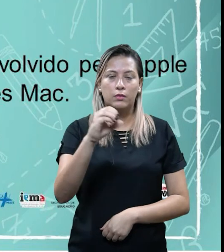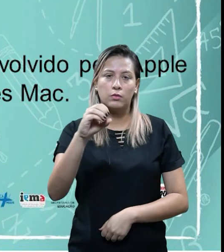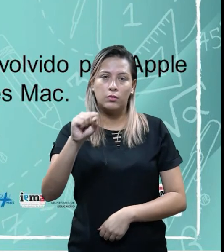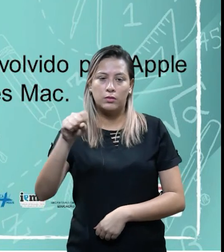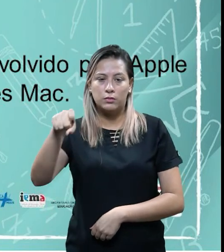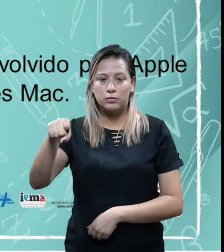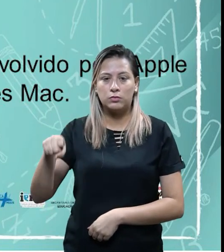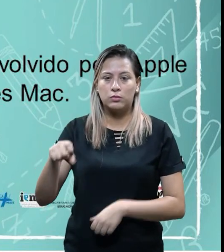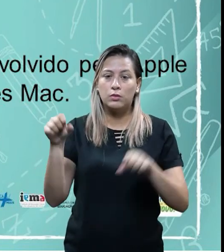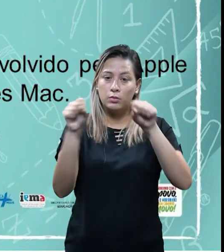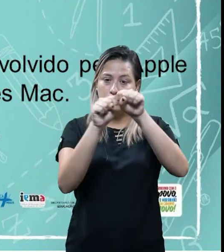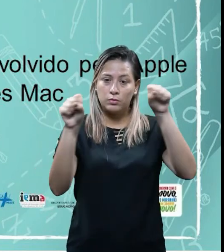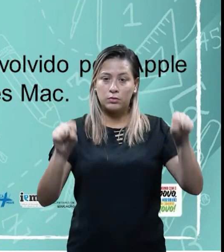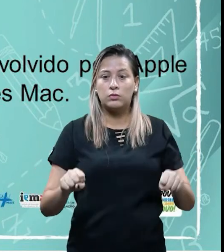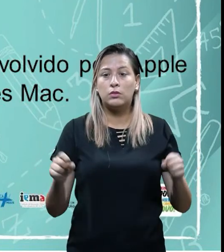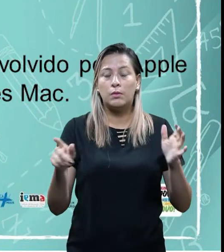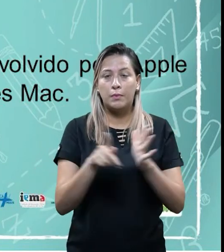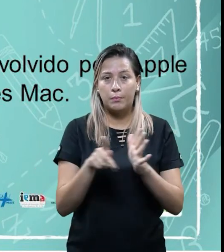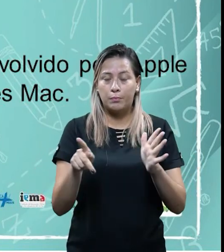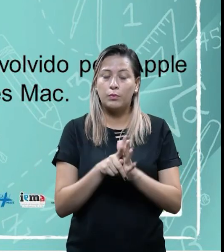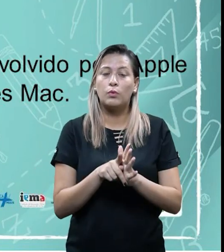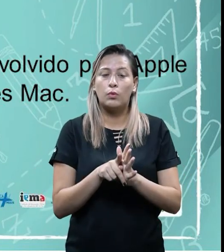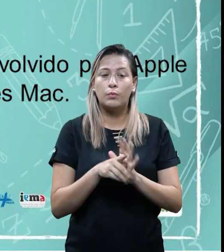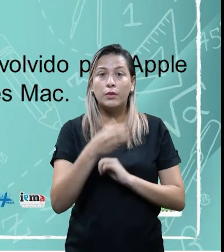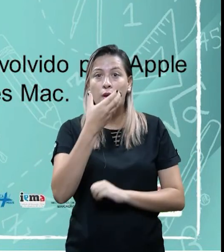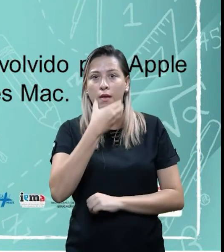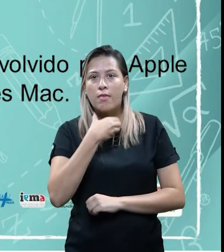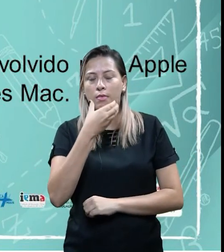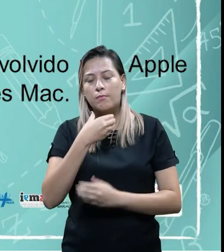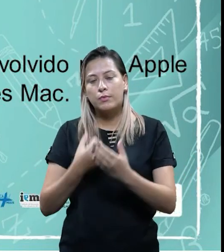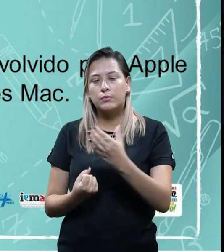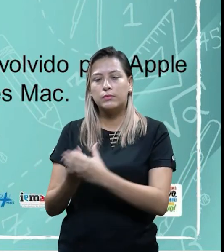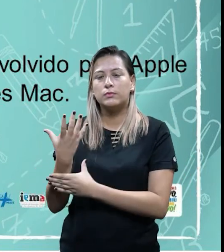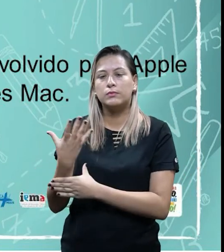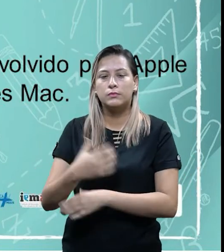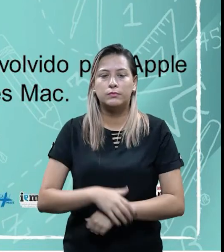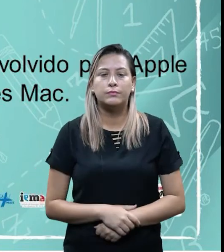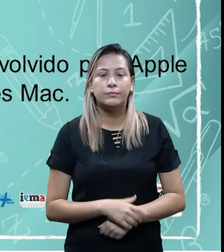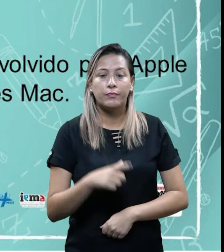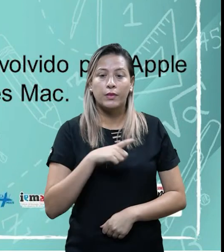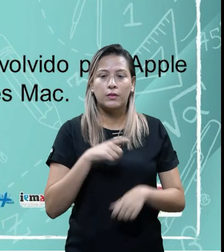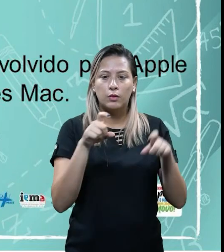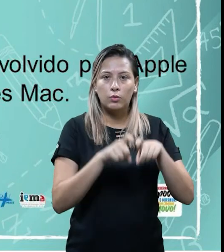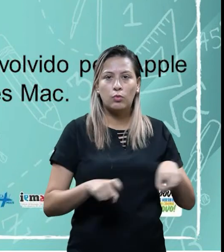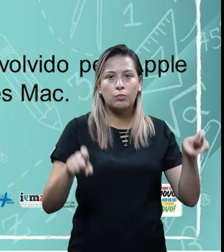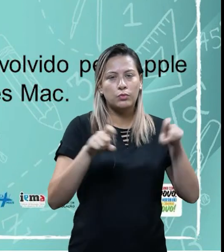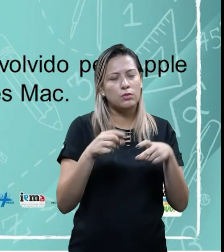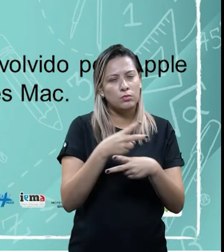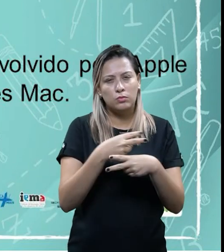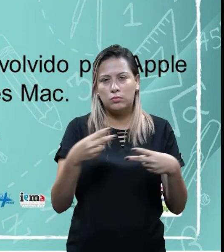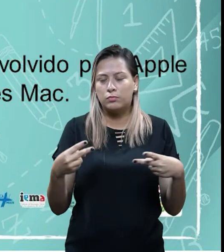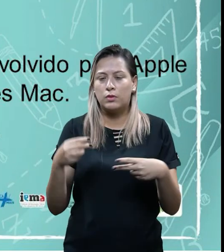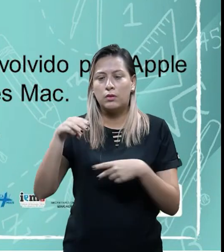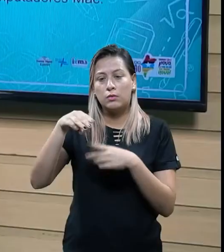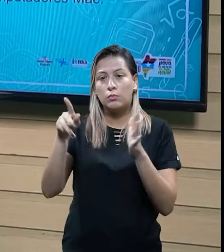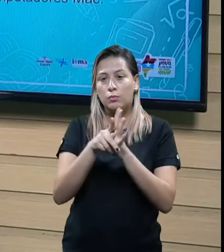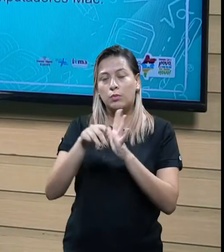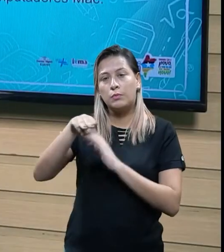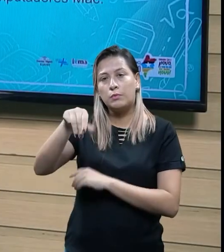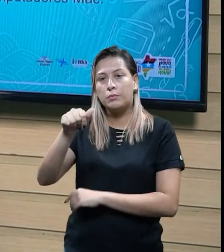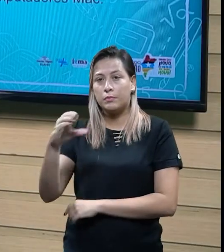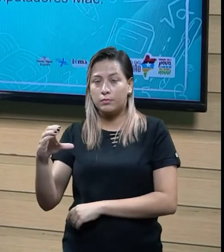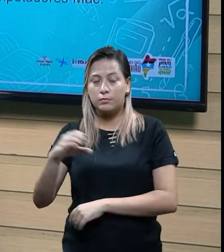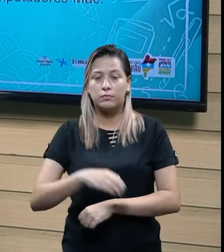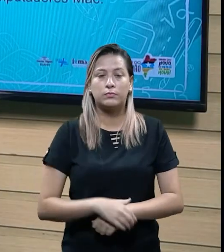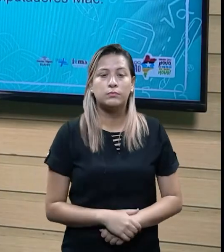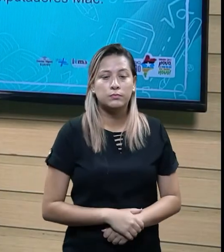operacional desenvolvido pela Apple. Ele vem instalado em todos os computadores Mac, tá? O Mac da Apple,